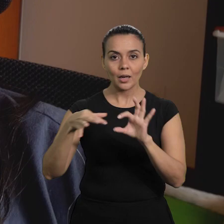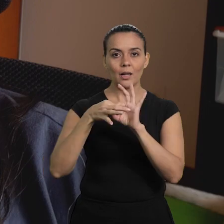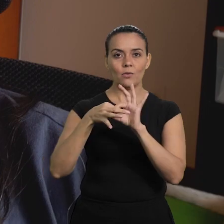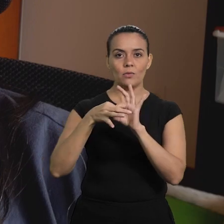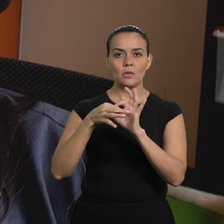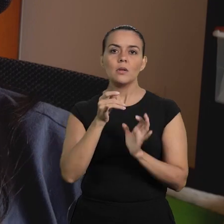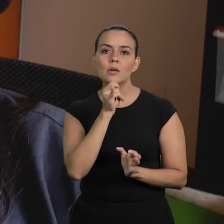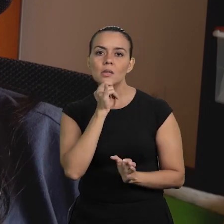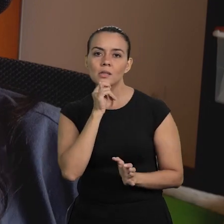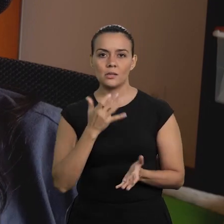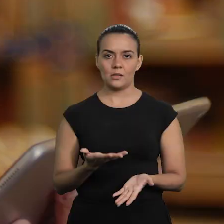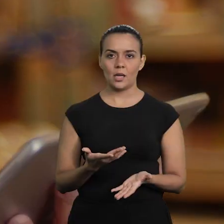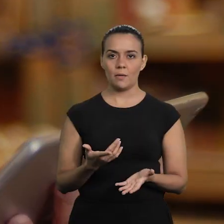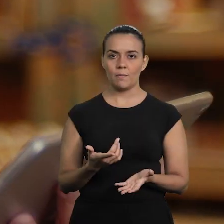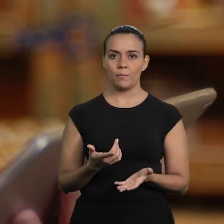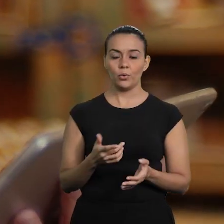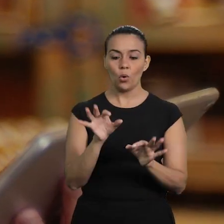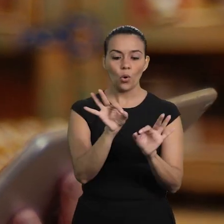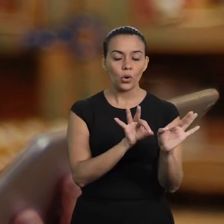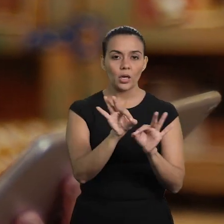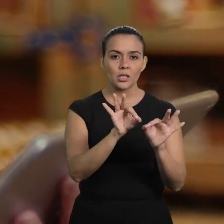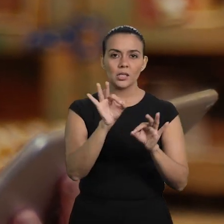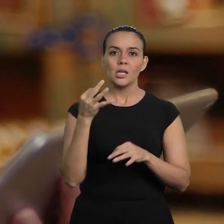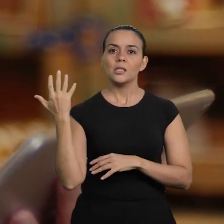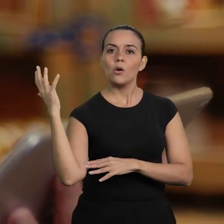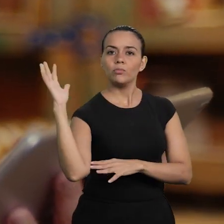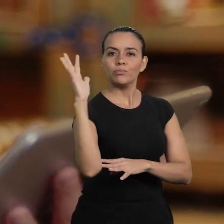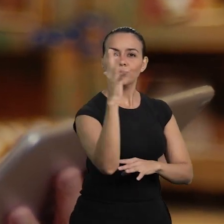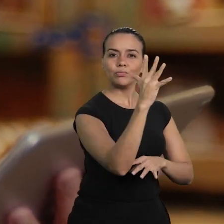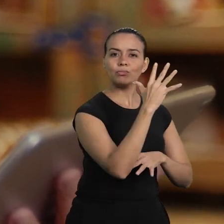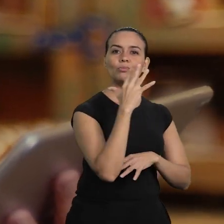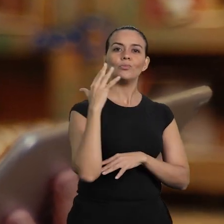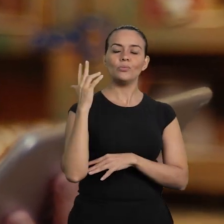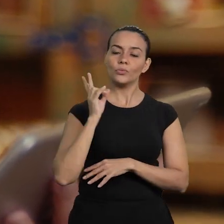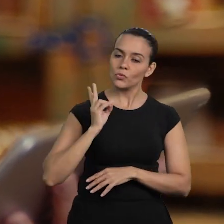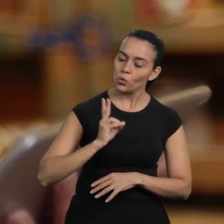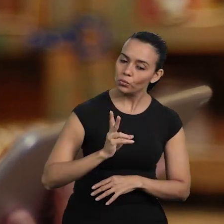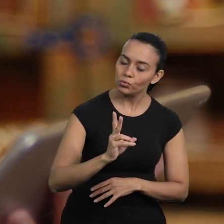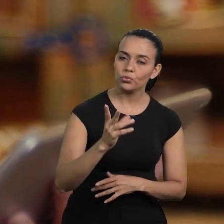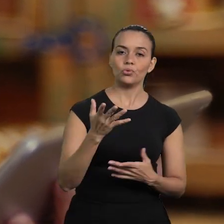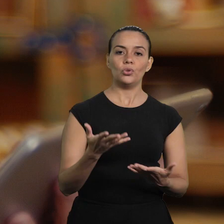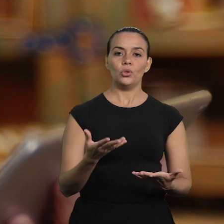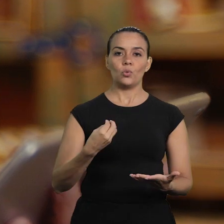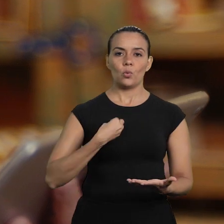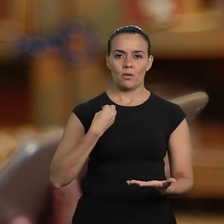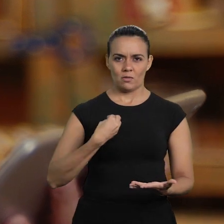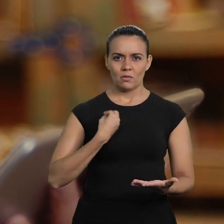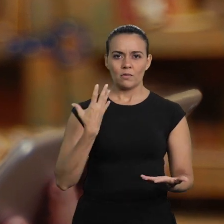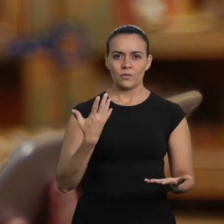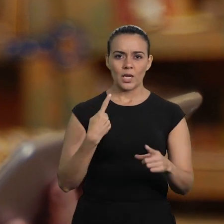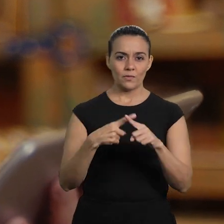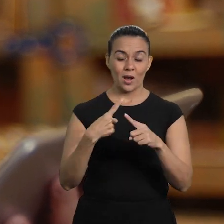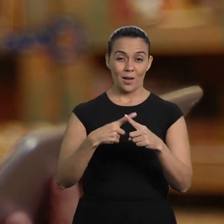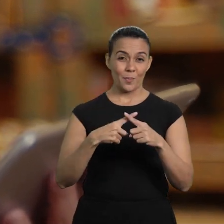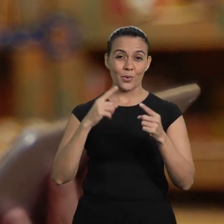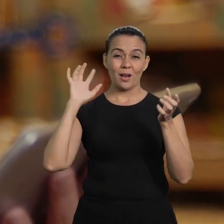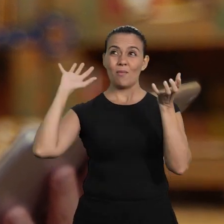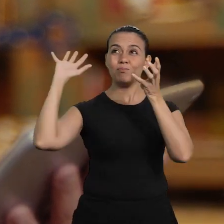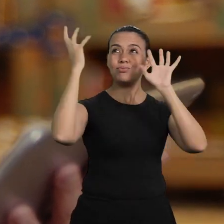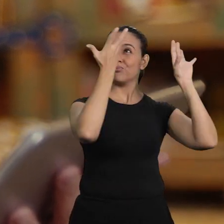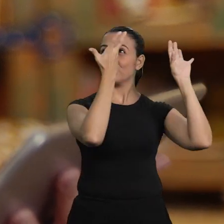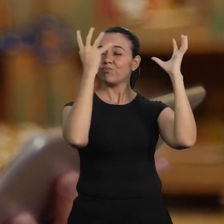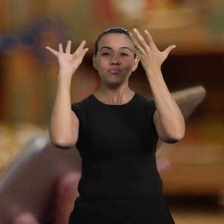a questão da gestão florestal, da conservação, né? A necessidade da gente manter florestas para o enfrentamento das